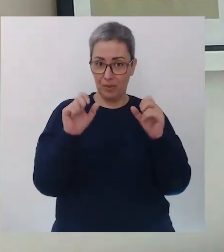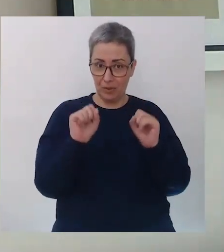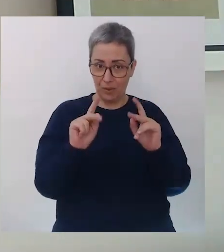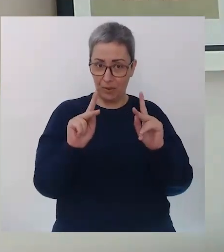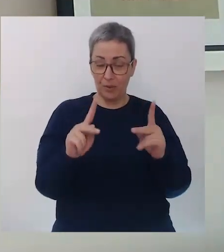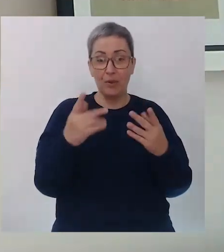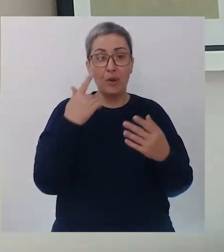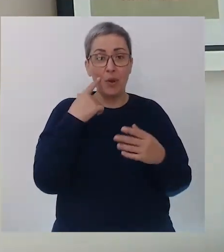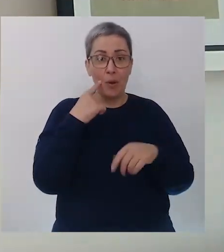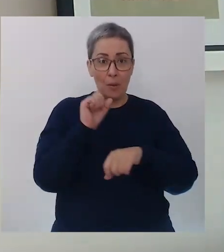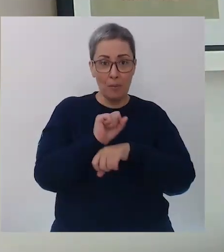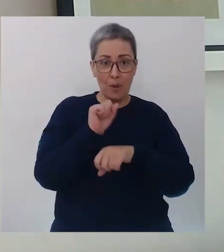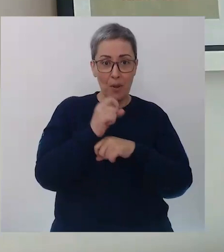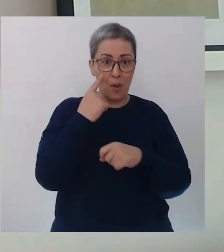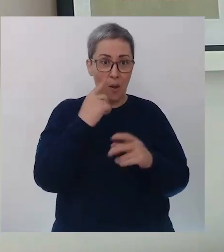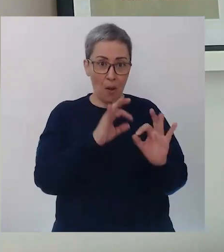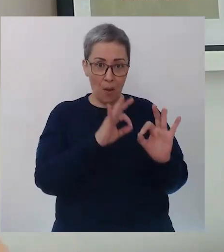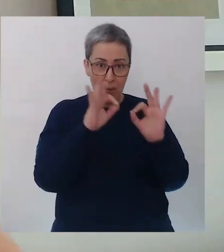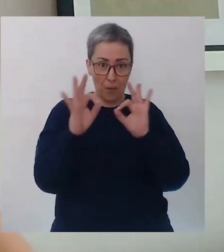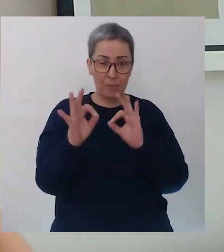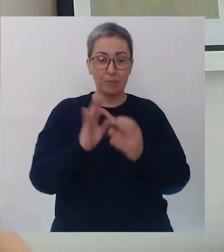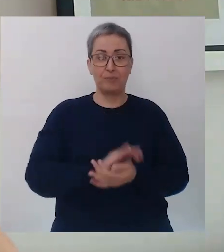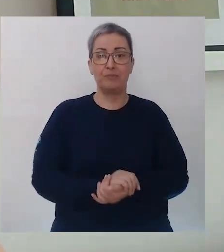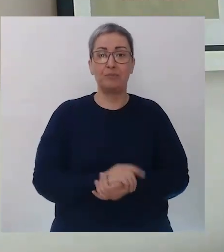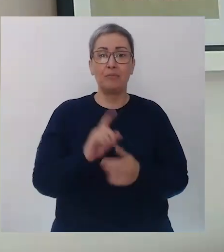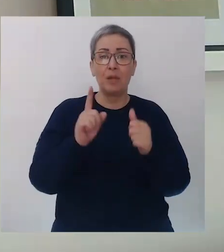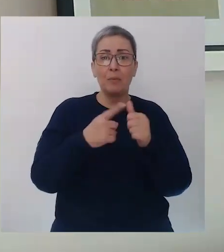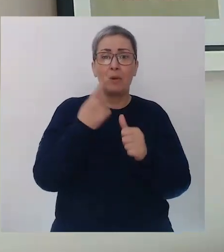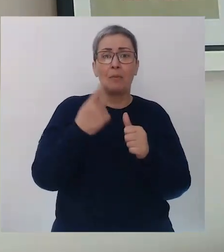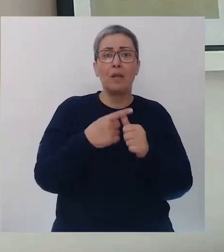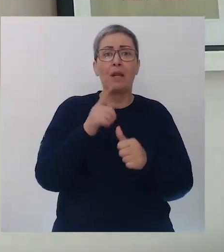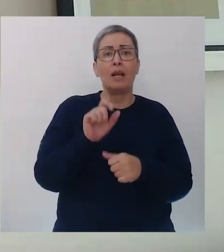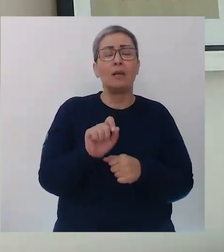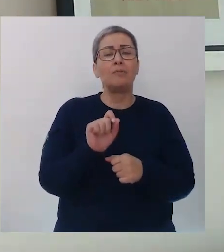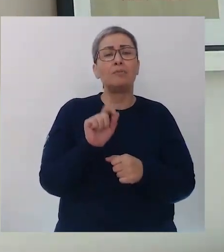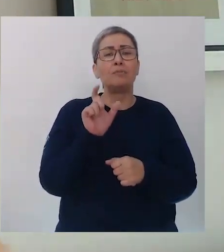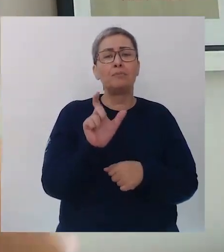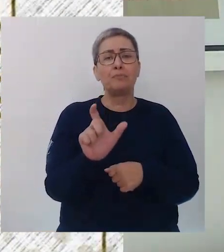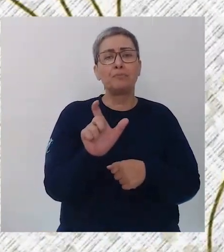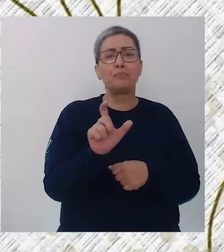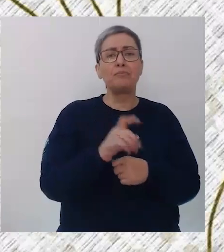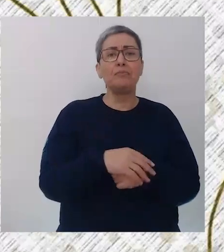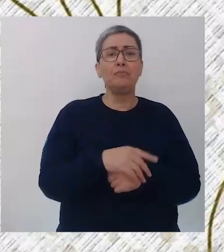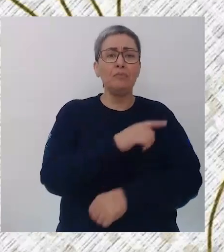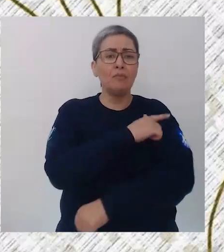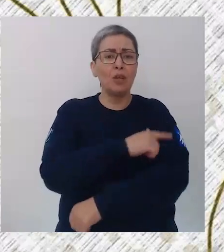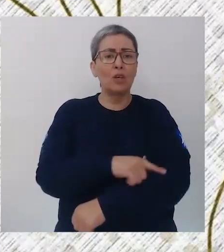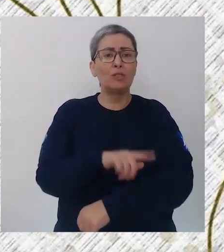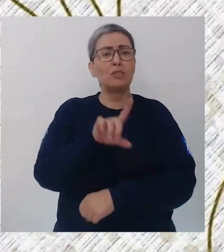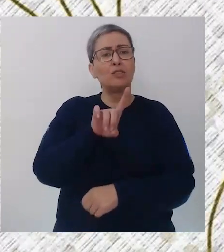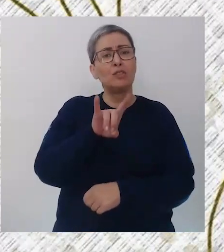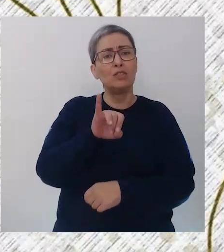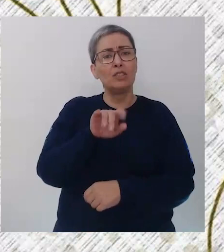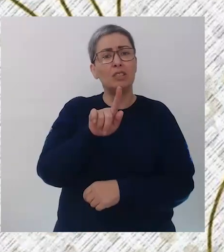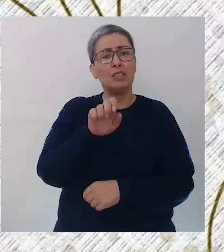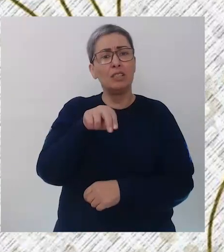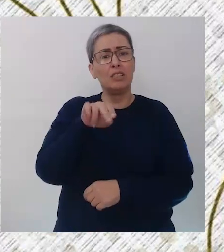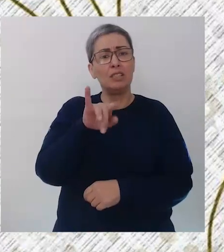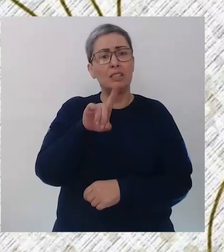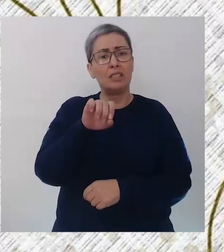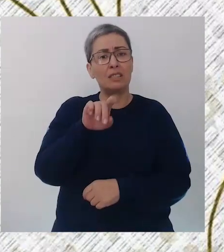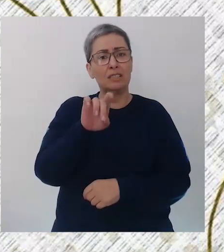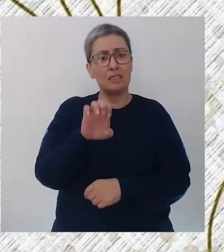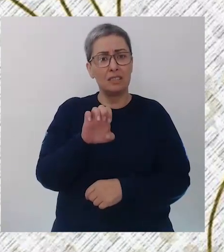comparar essas imagens que eu trouxe, tá bom? Então, deem aí uma olhadinha no que eu estou colocando. A primeira palavra